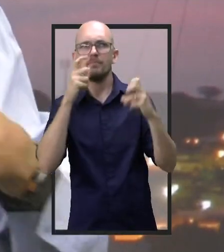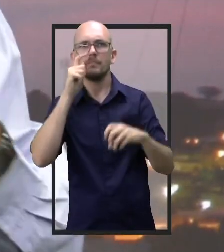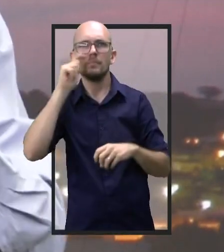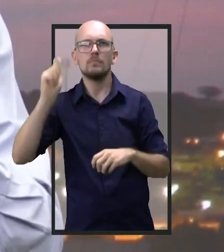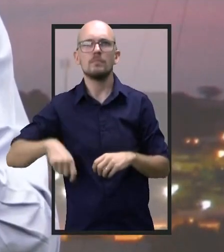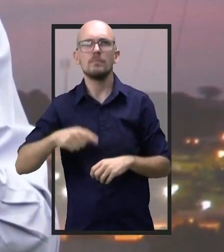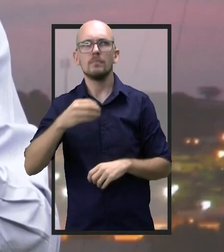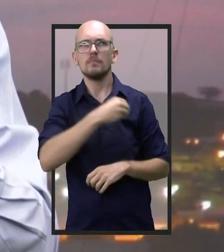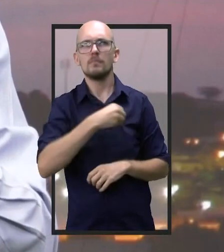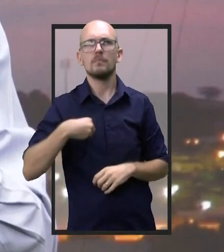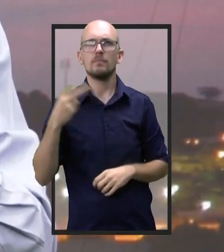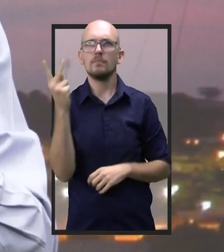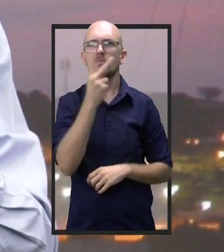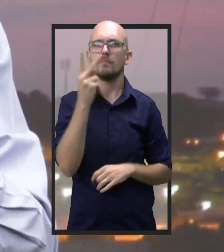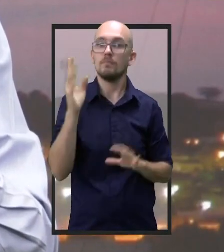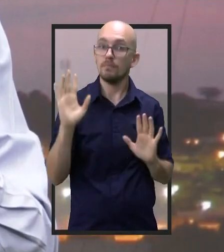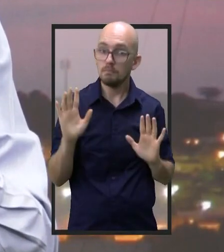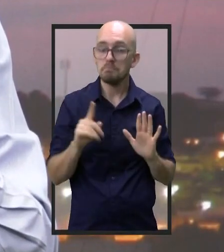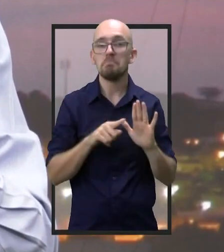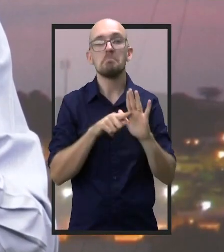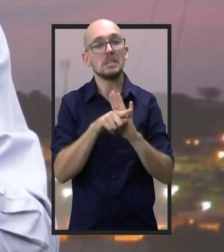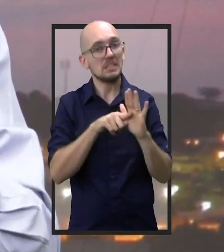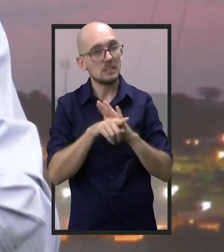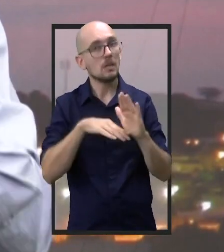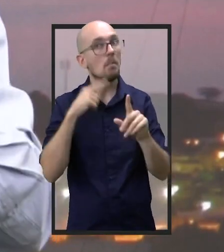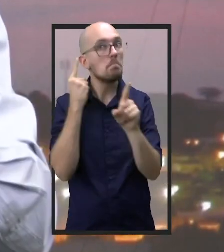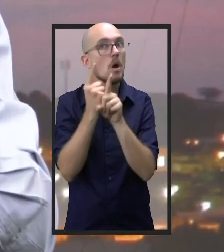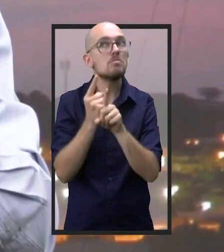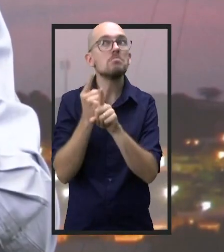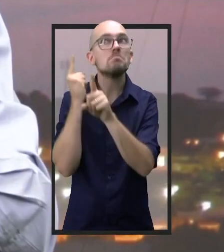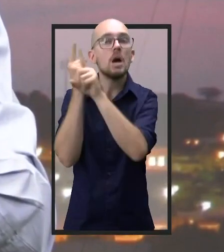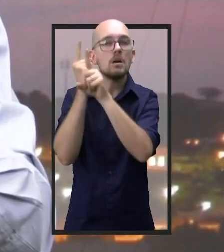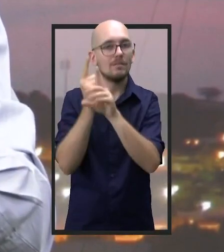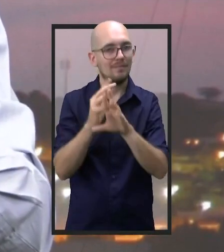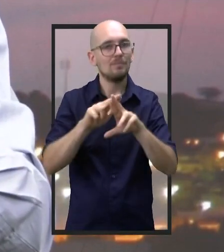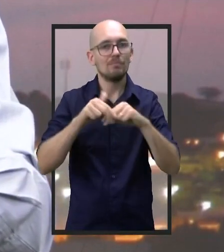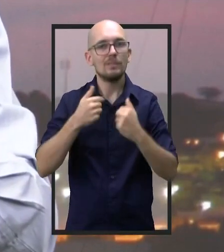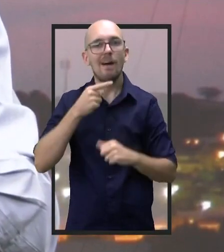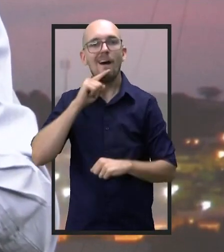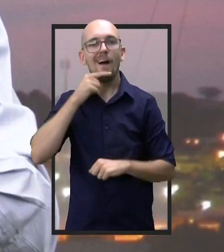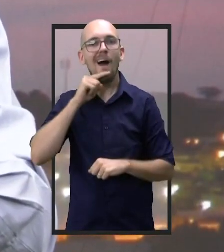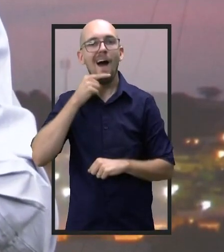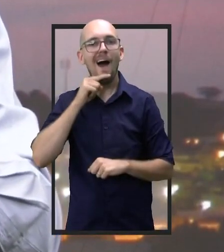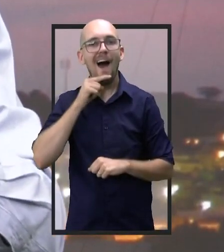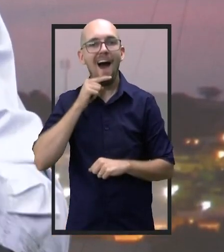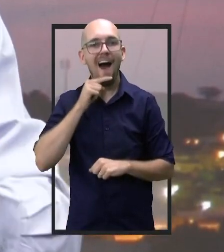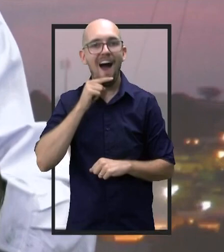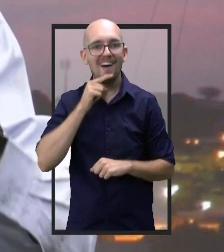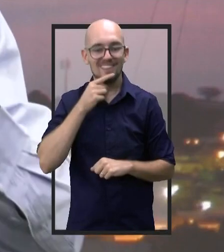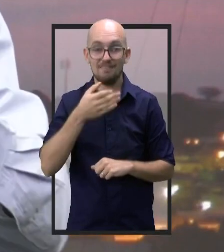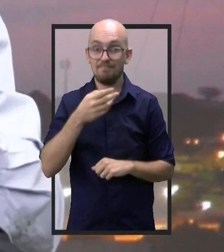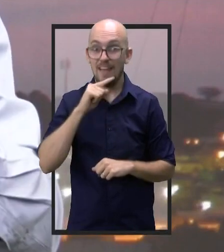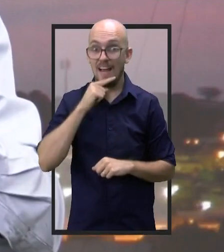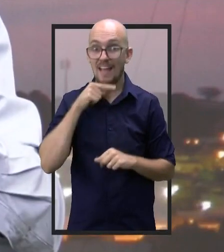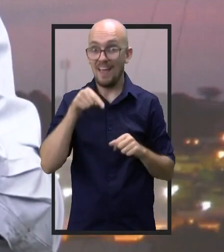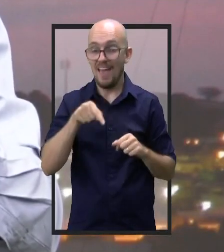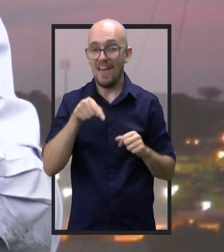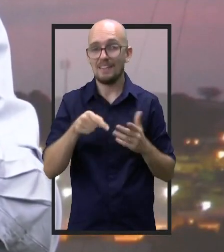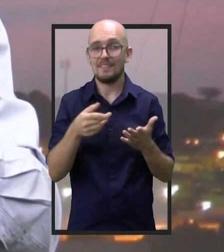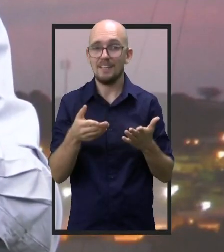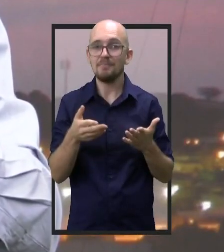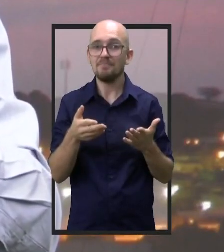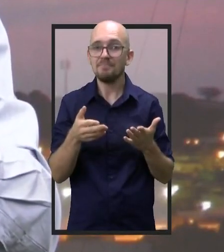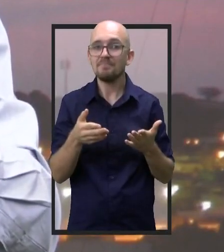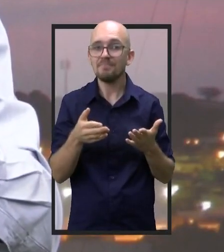pesquisa está oferecendo esse produto. Essa cana de 3 dígitos, essa cana